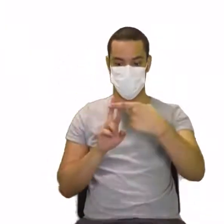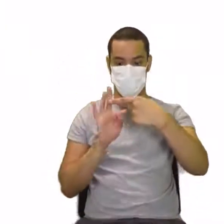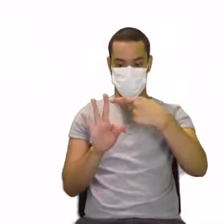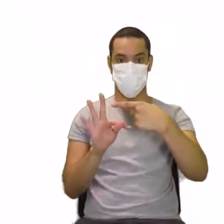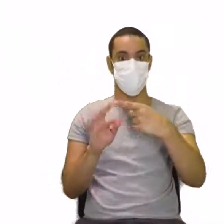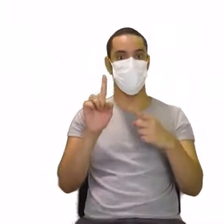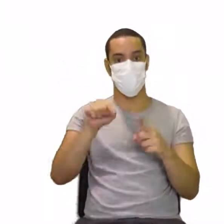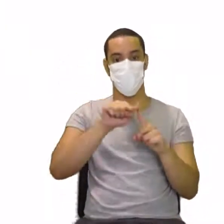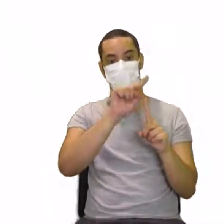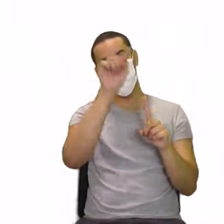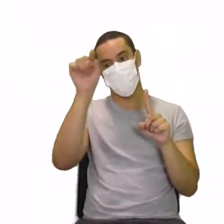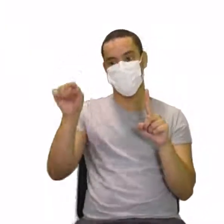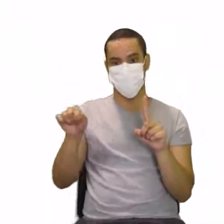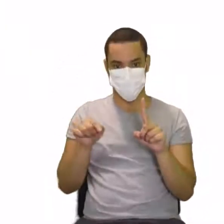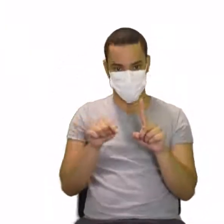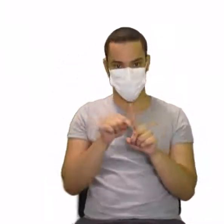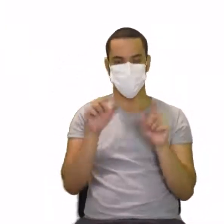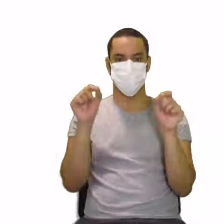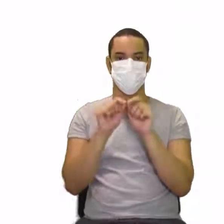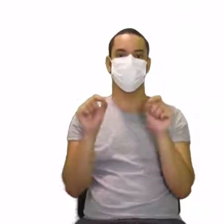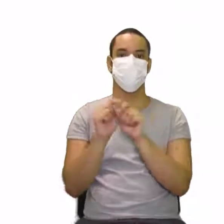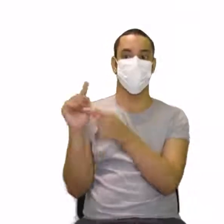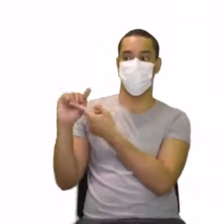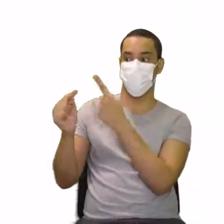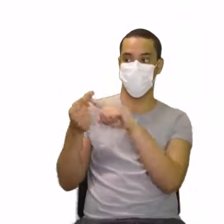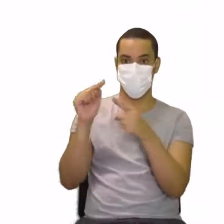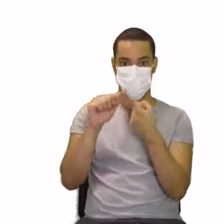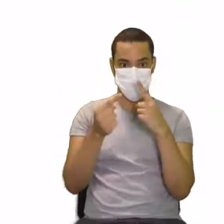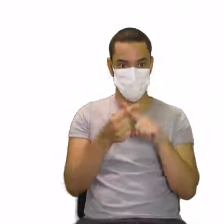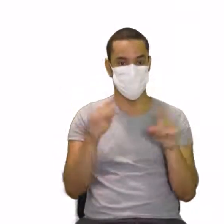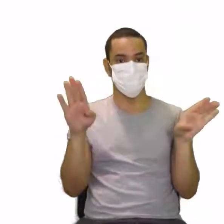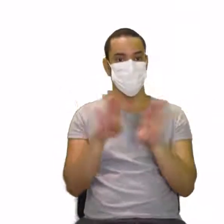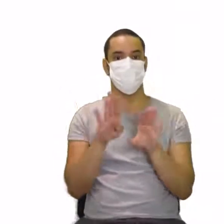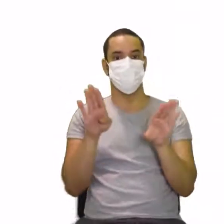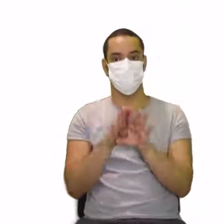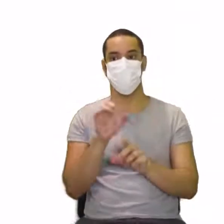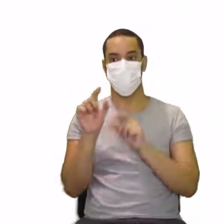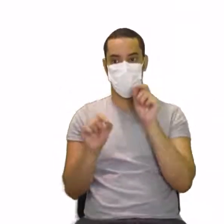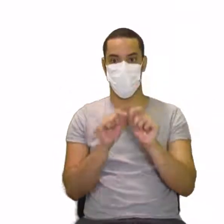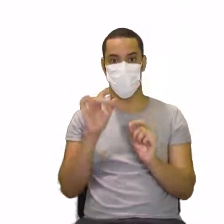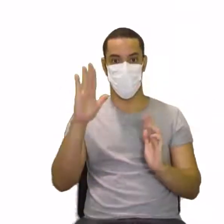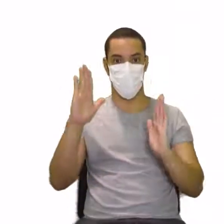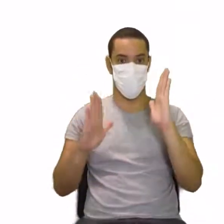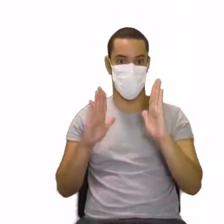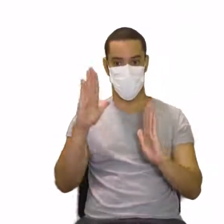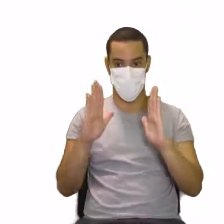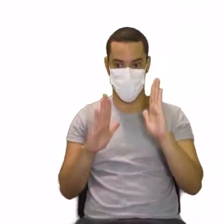volta completa. Fazendo a combinação aqui, pessoal, olha só, esse período isolando